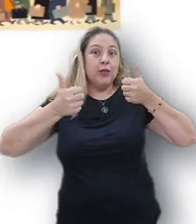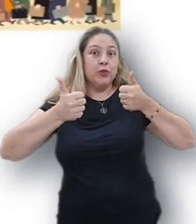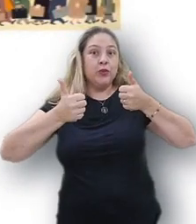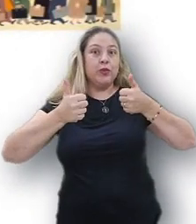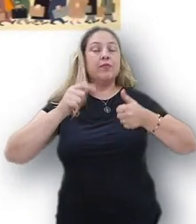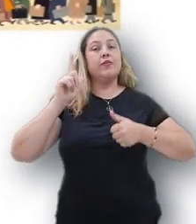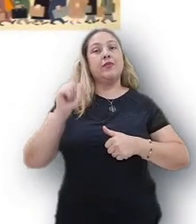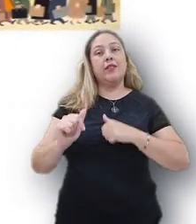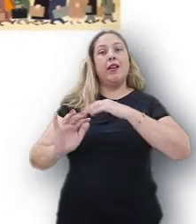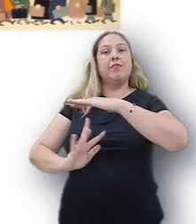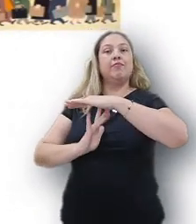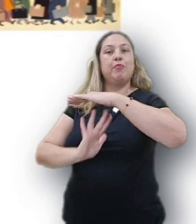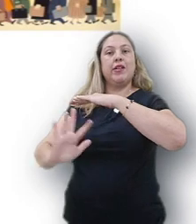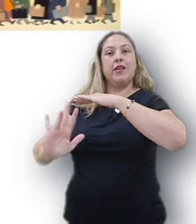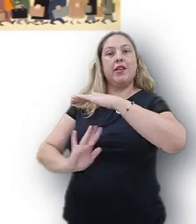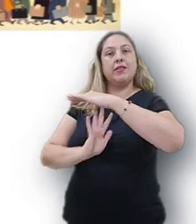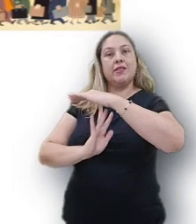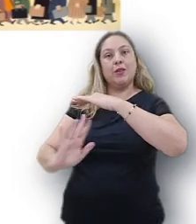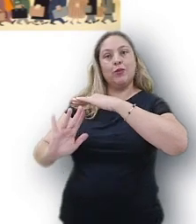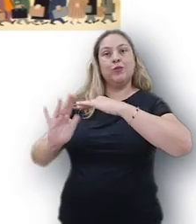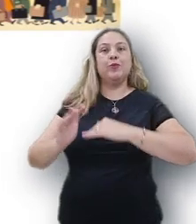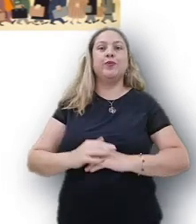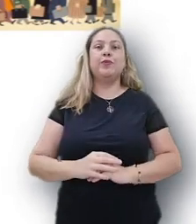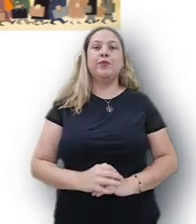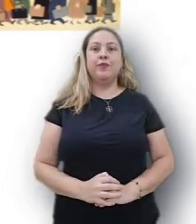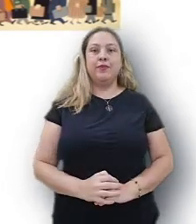que chamamos de migração.